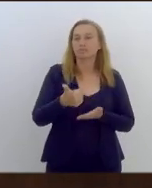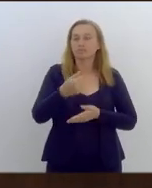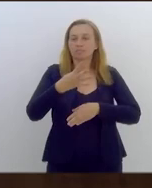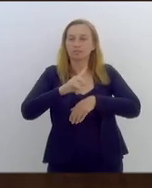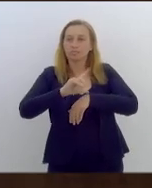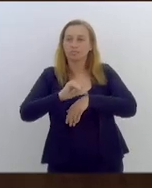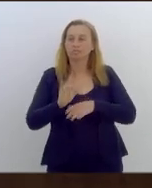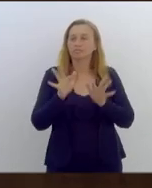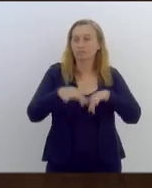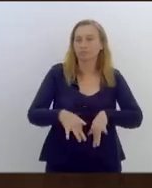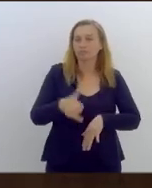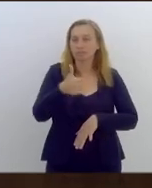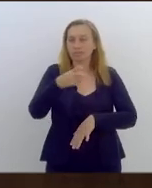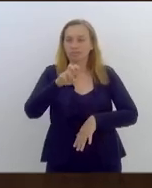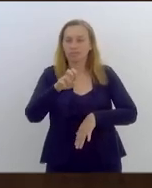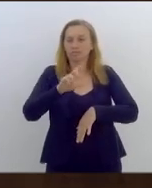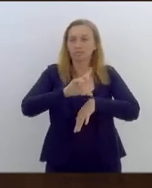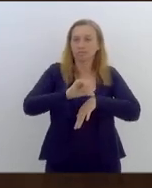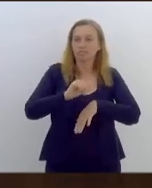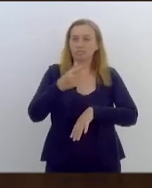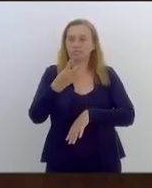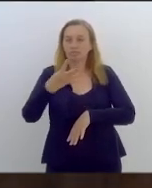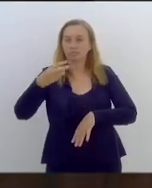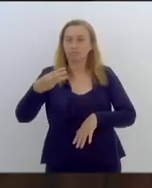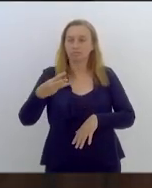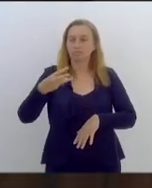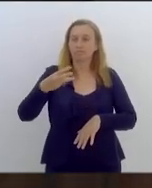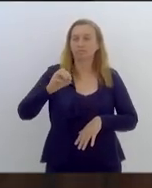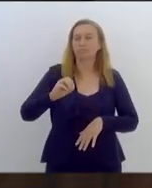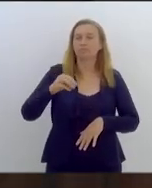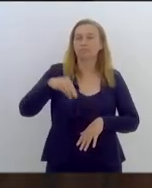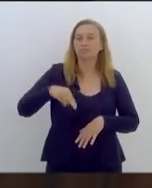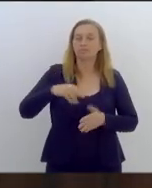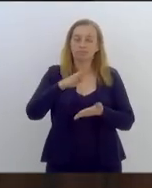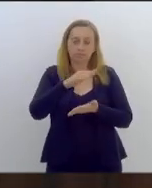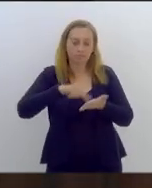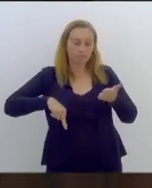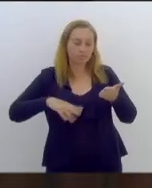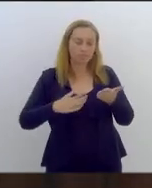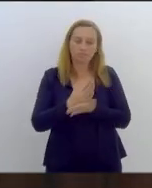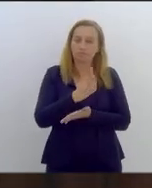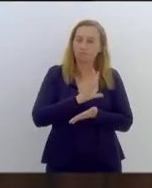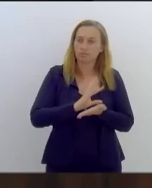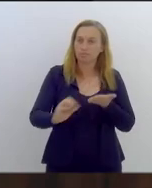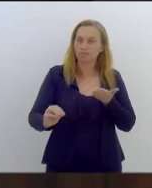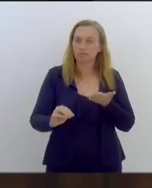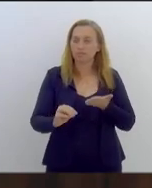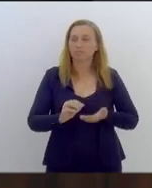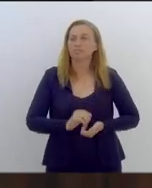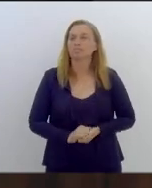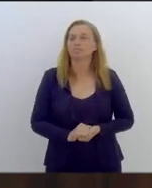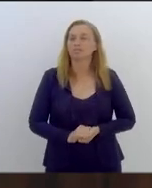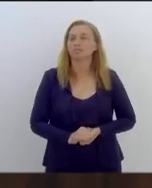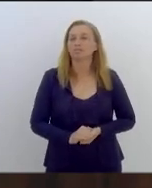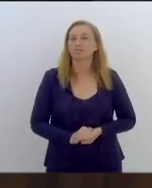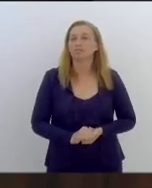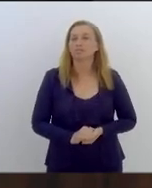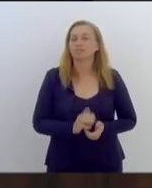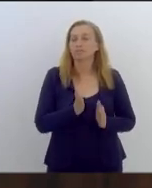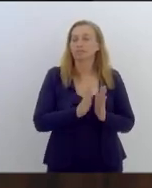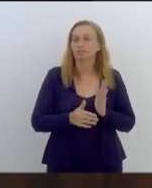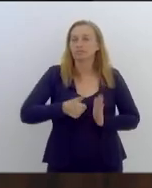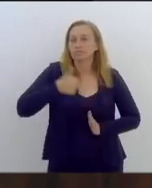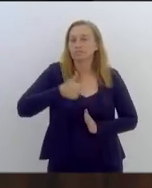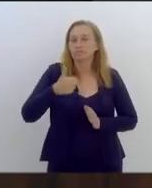encerrou-se às 15 horas e 40 minutos. Lida e aprovada a ata, passa-se a ordem da